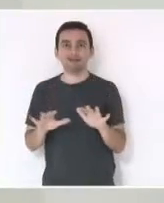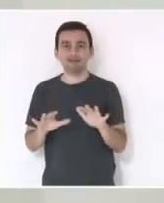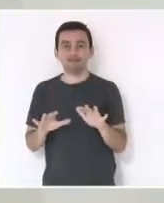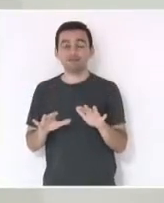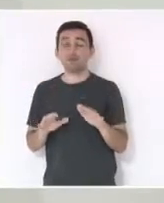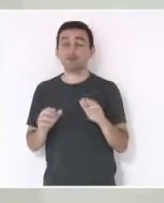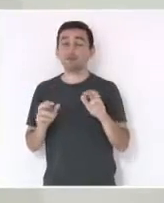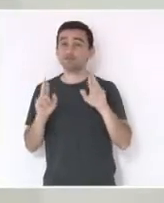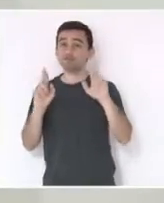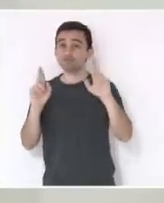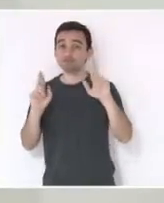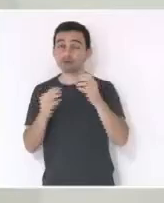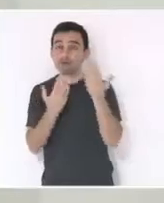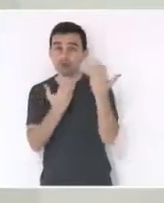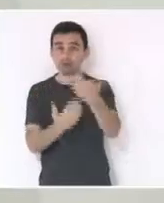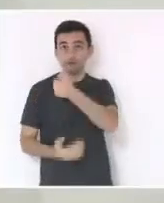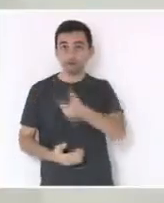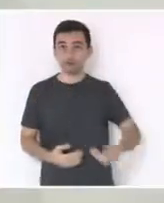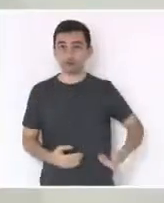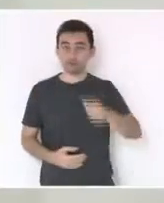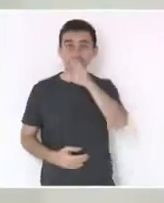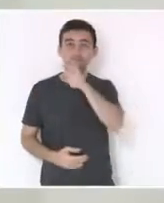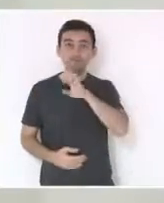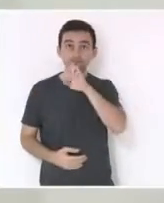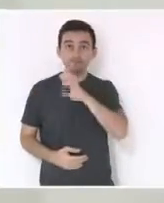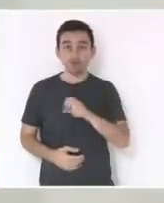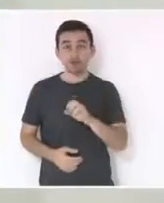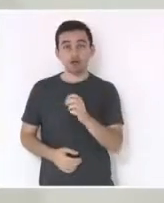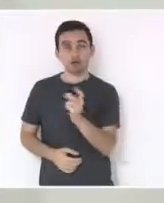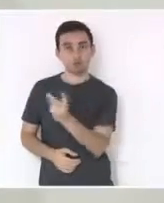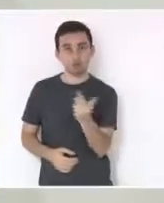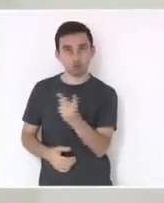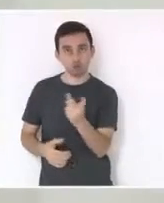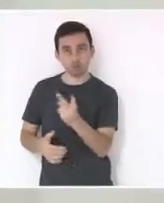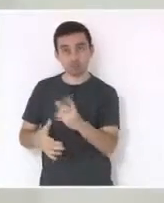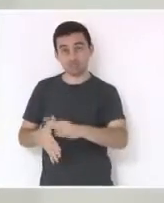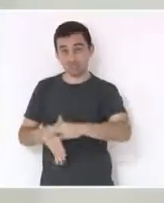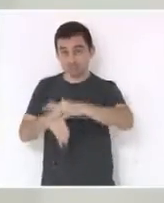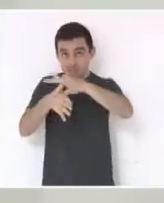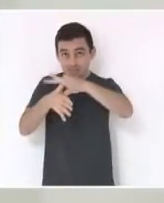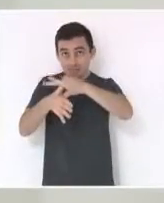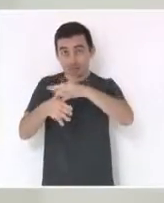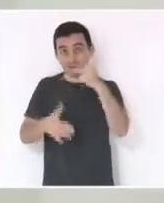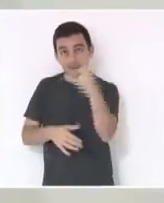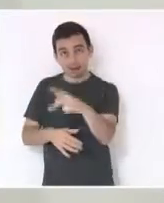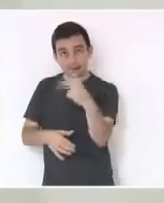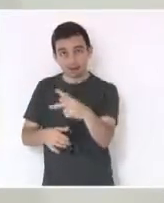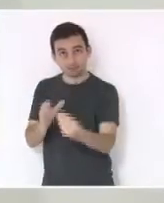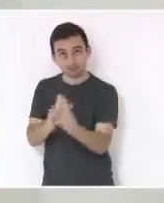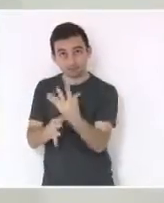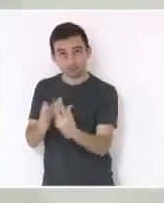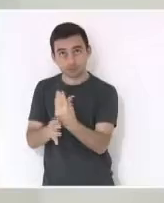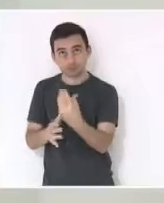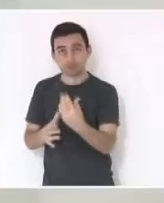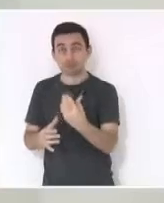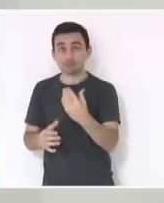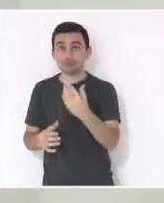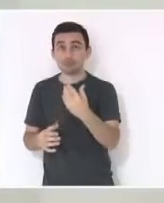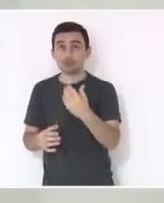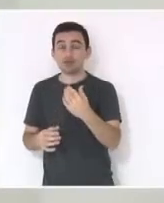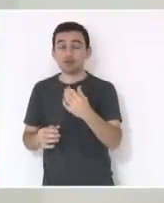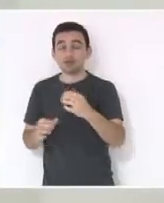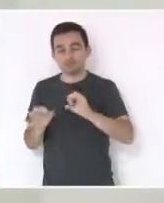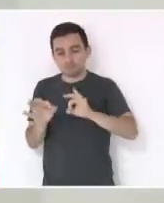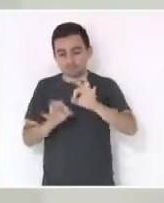que as duas grandes lideranças do setor produtivo possam ter juízo e possam retificar a mp